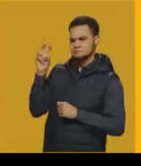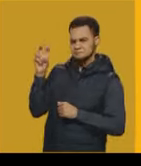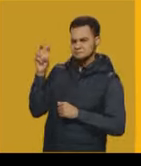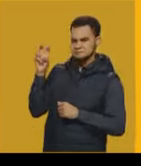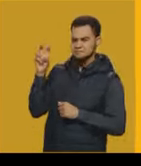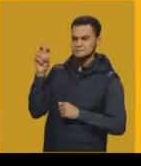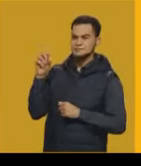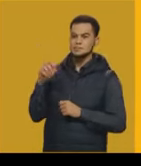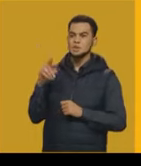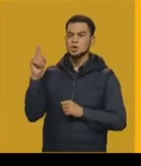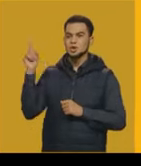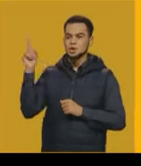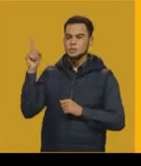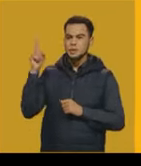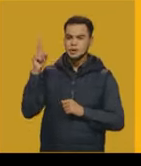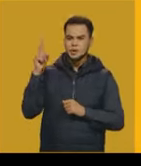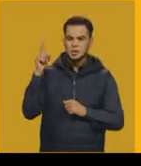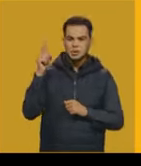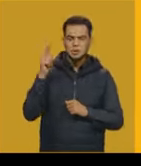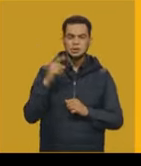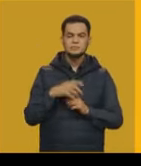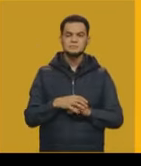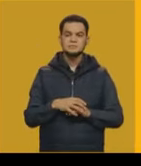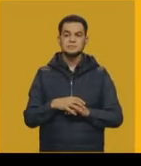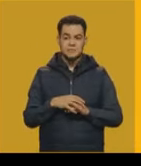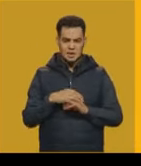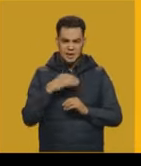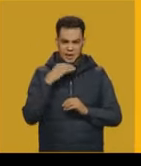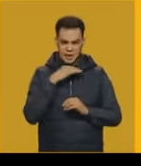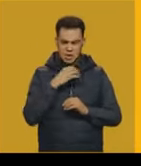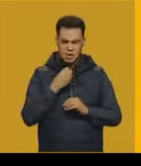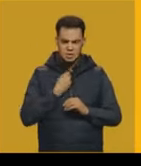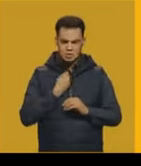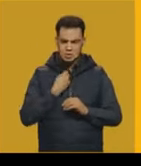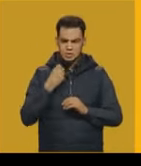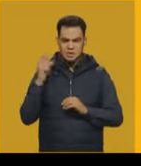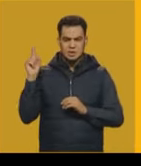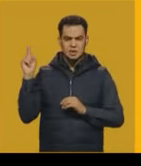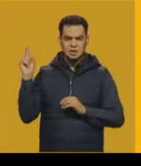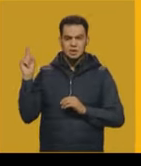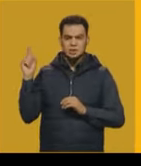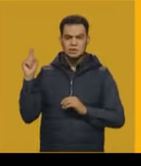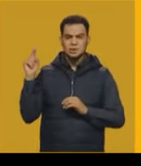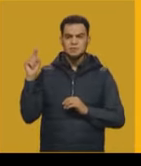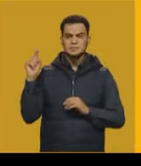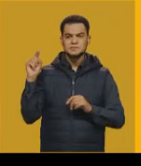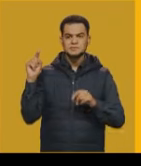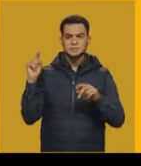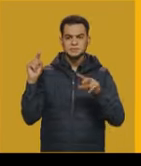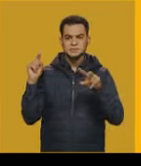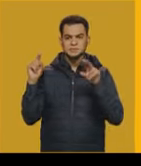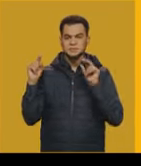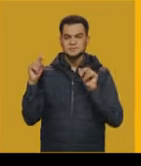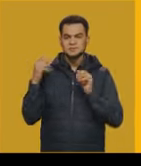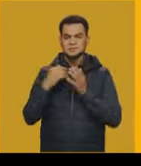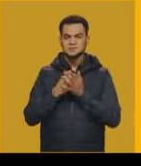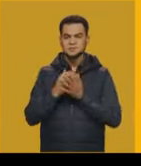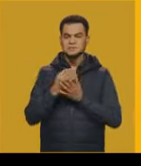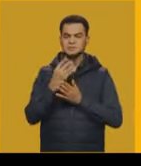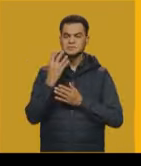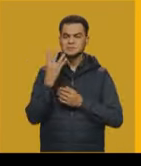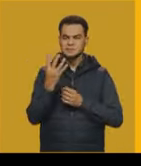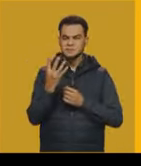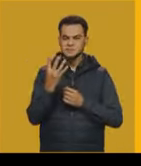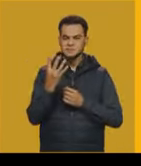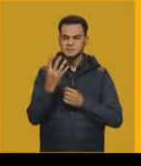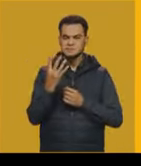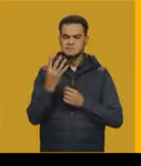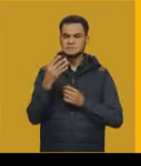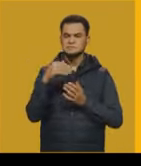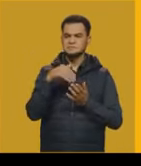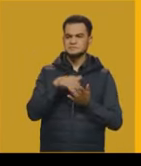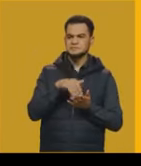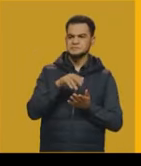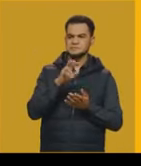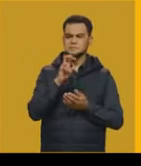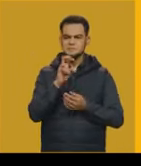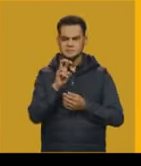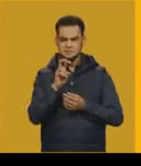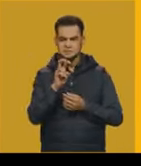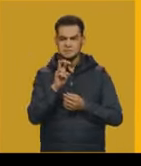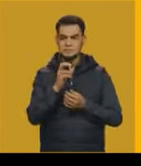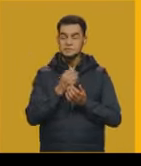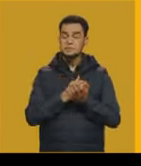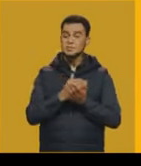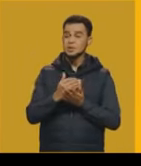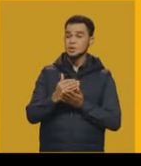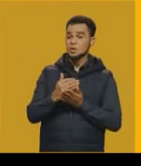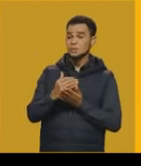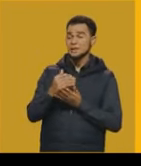5. Nessa numeração, a dupla ligação começa no 4 e termina no 5. Então, começa no